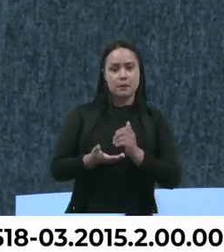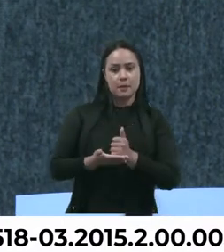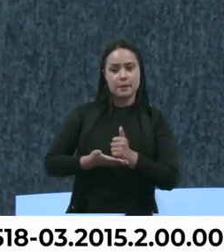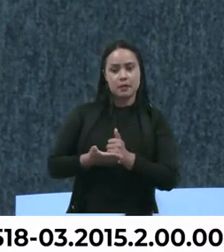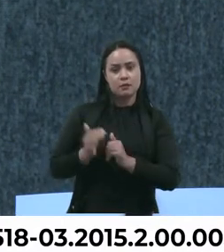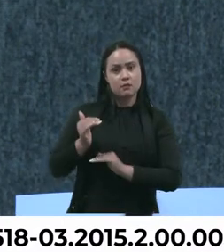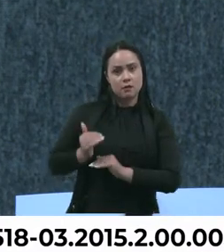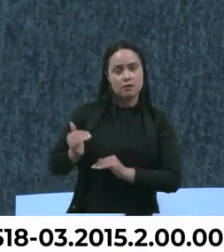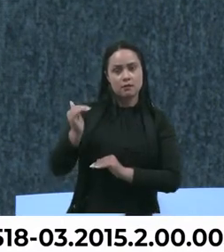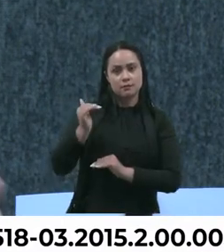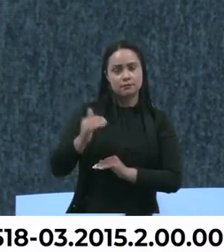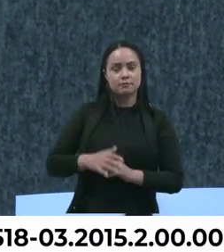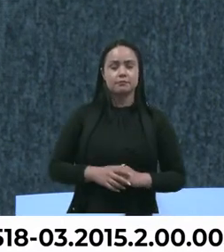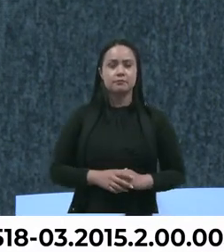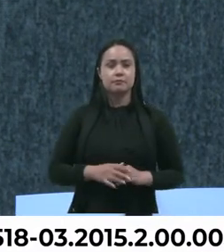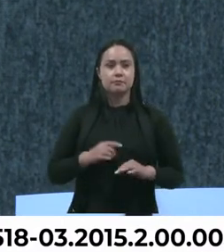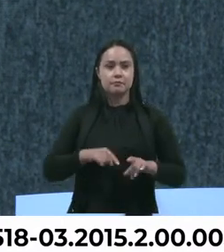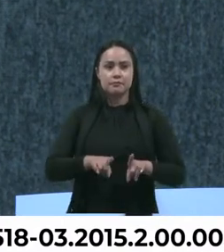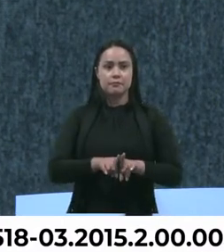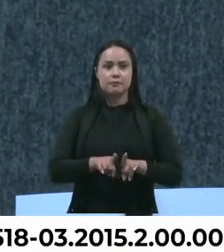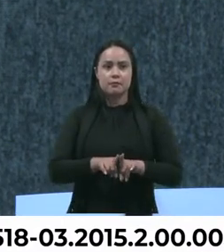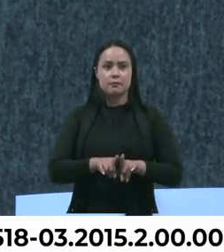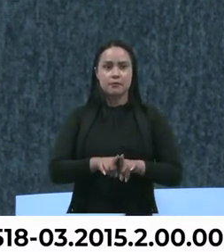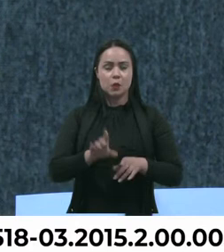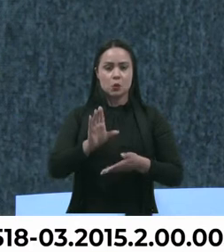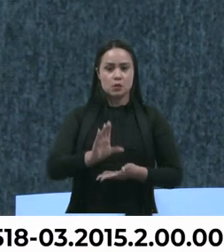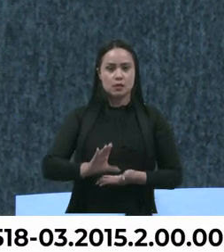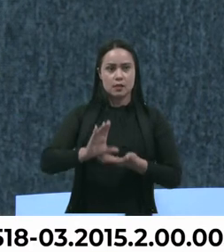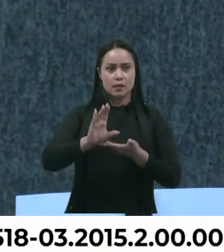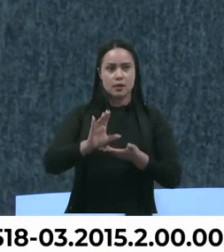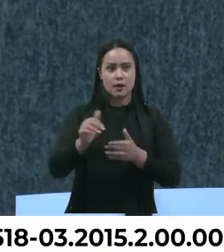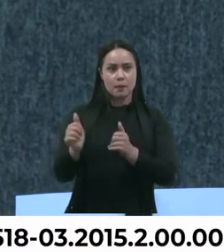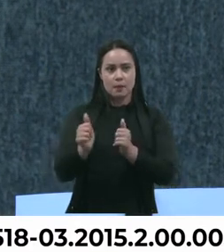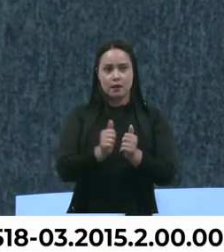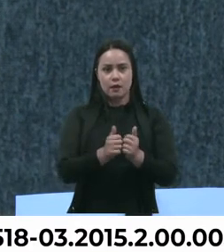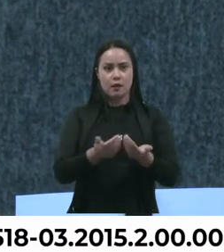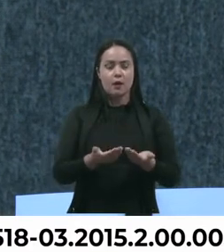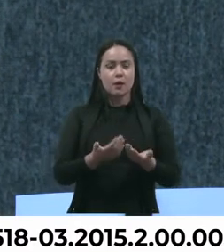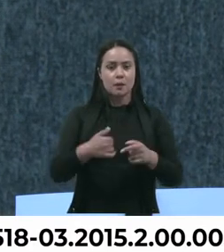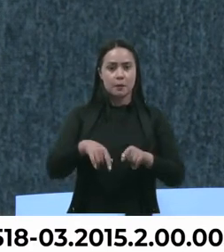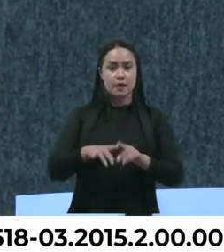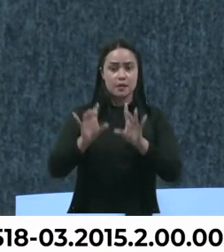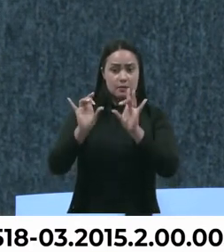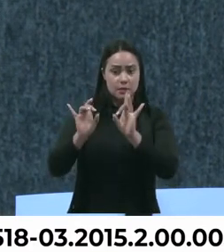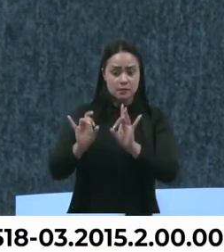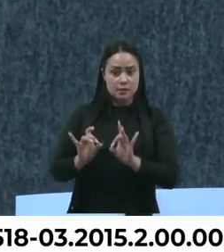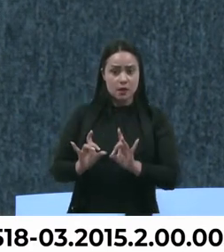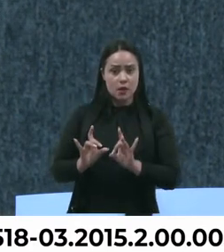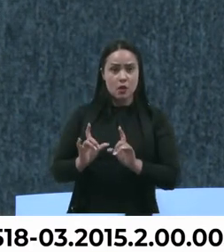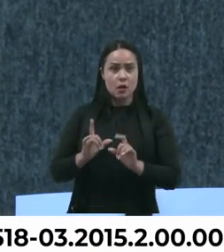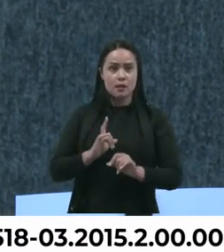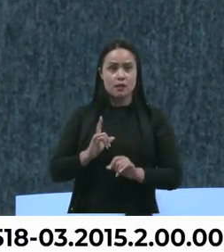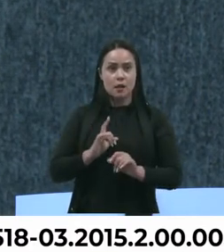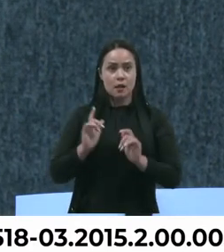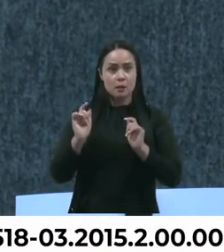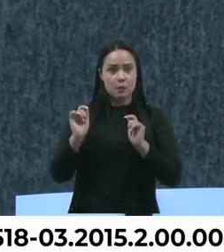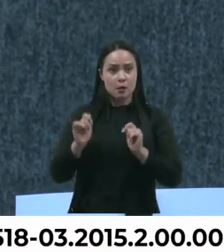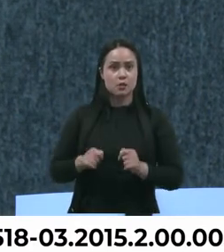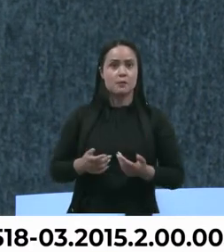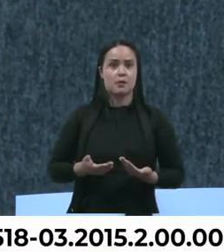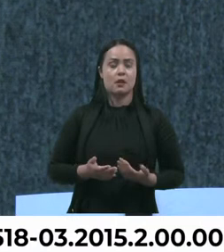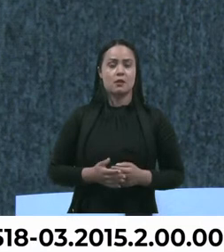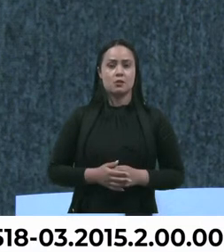sua excelência e também o dos conselheiros que o acompanharam, em especial no que tange à